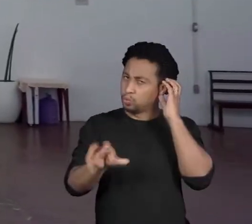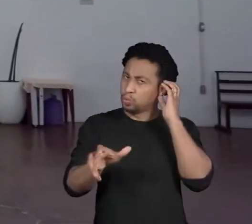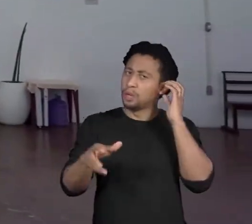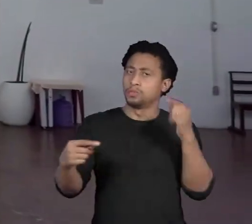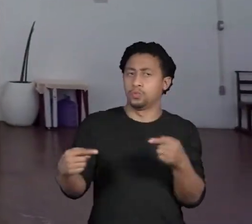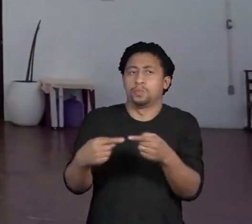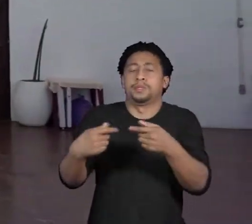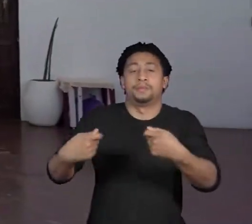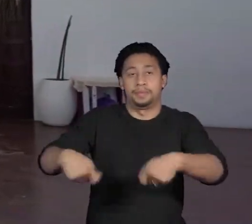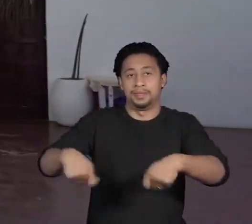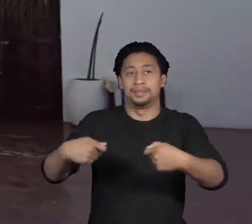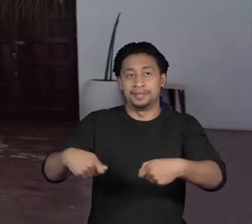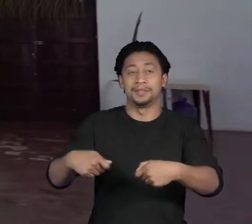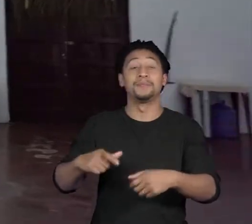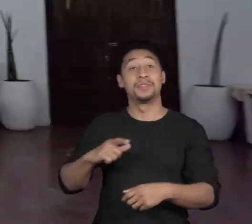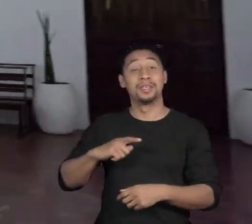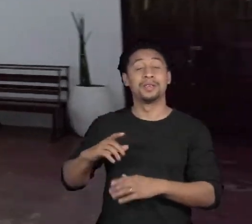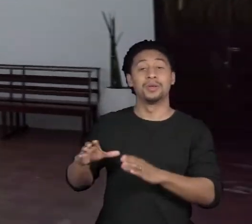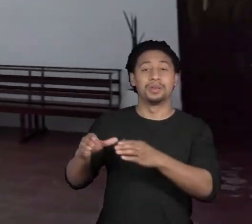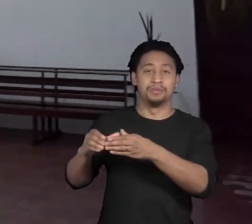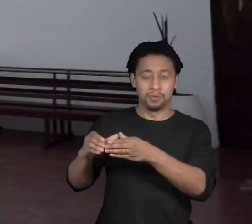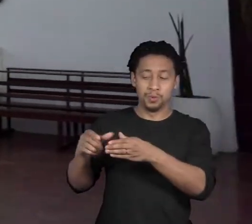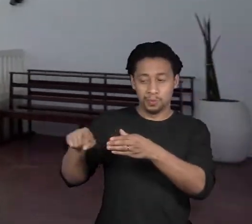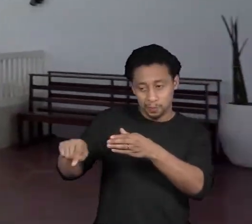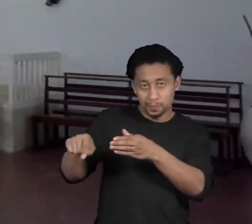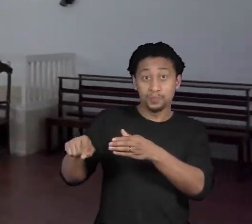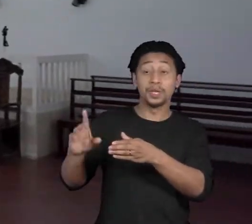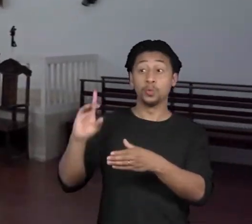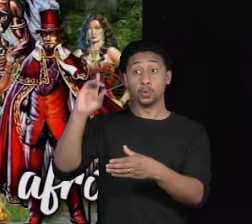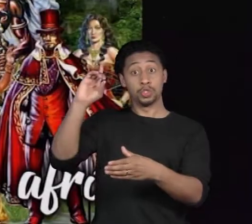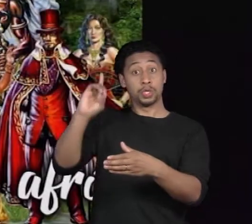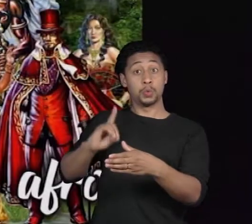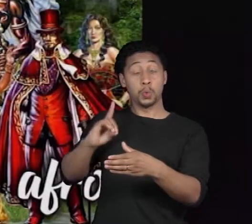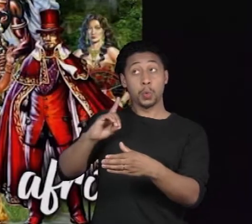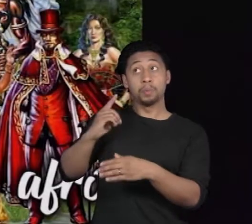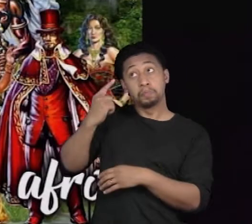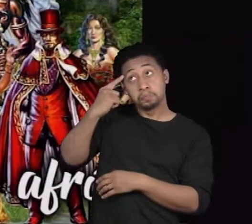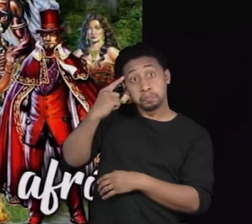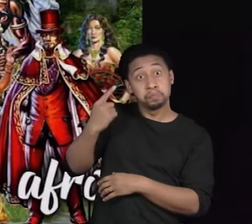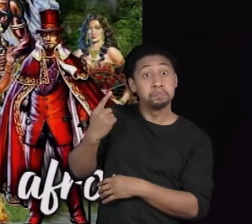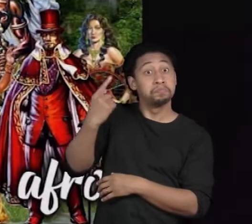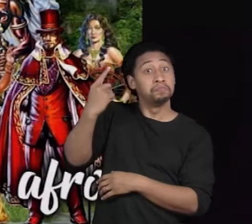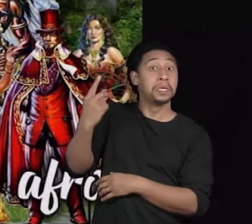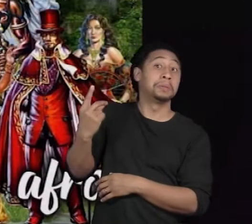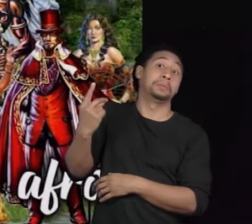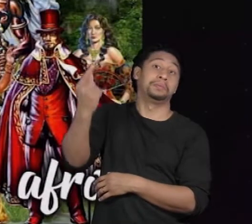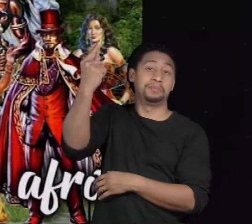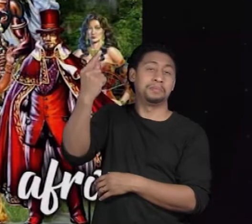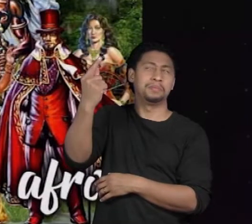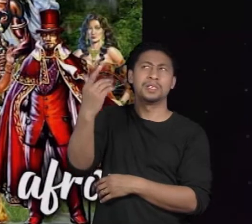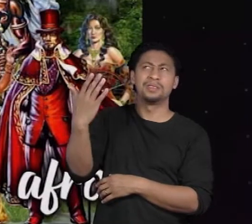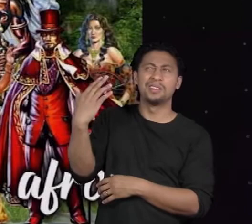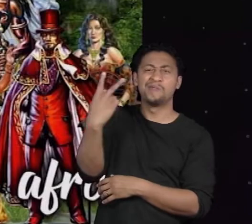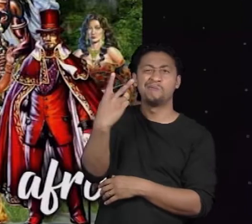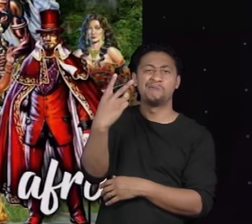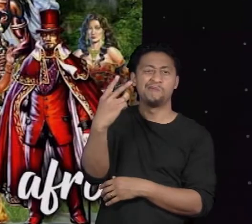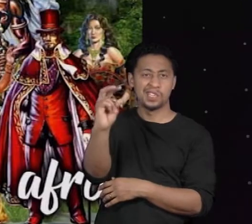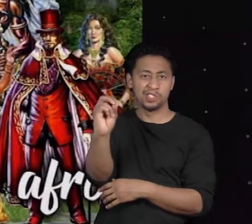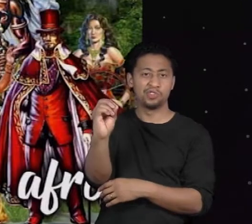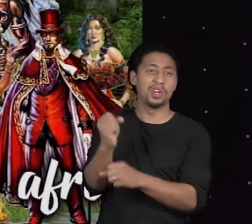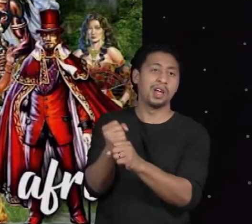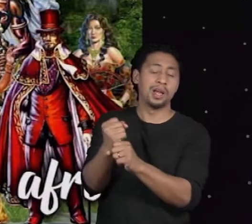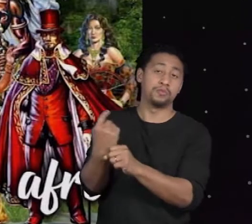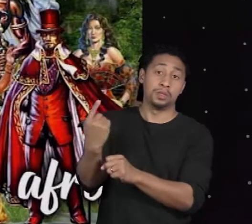uma abordagem em cima das religiões de matriz africana, principalmente do candomblé. Os candomblecistas precisam